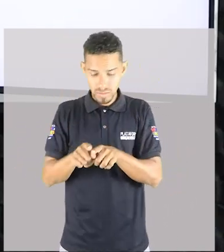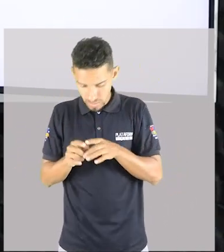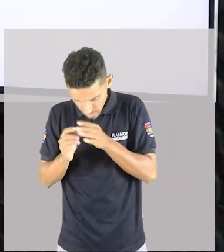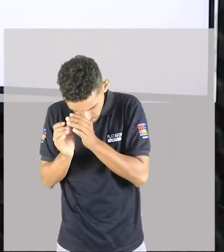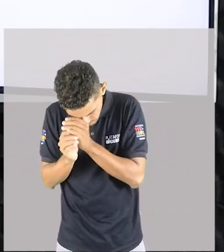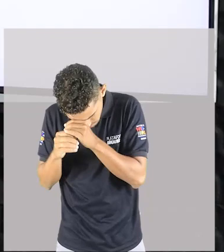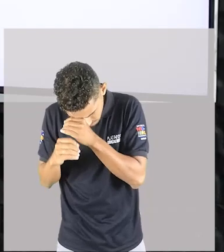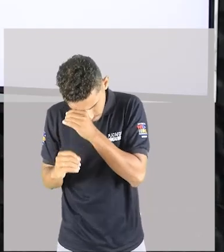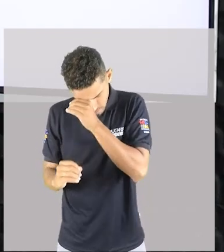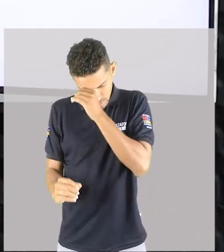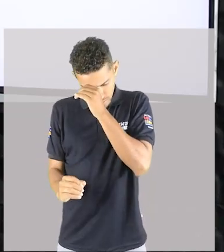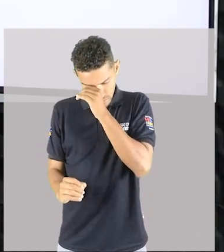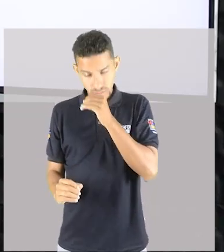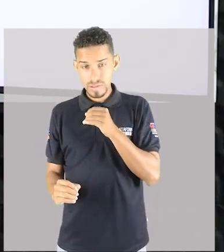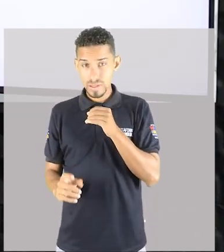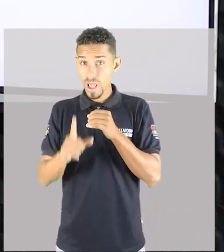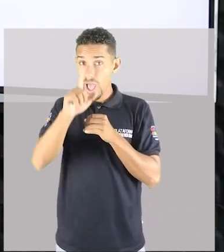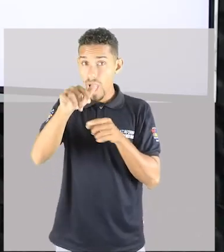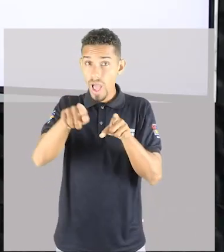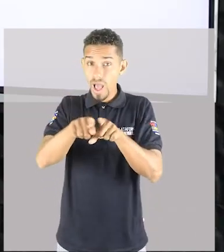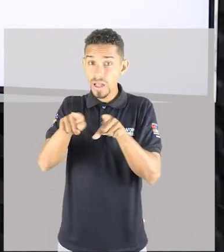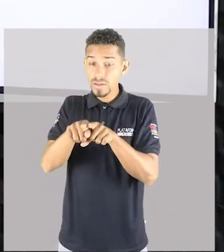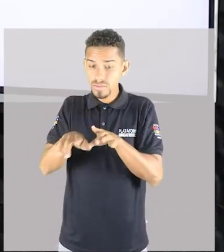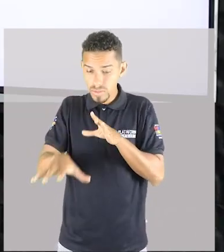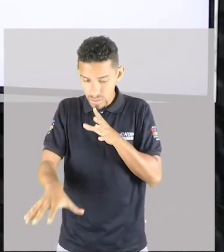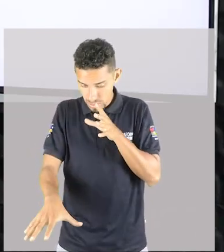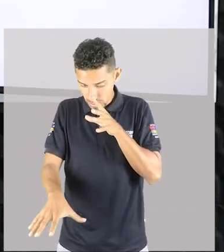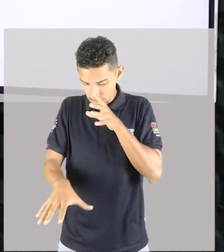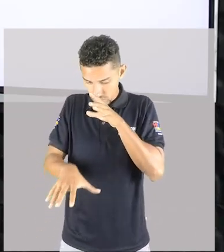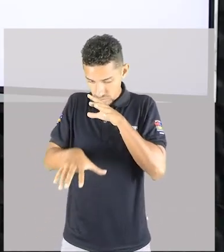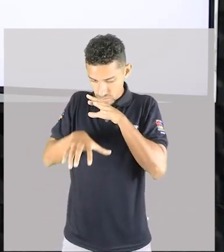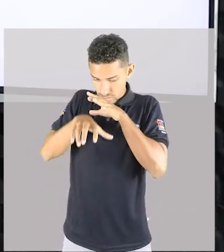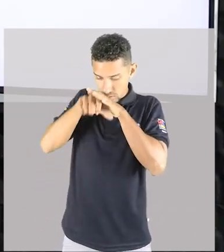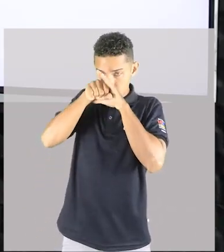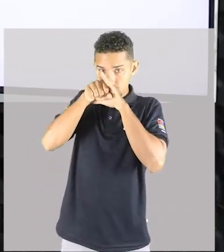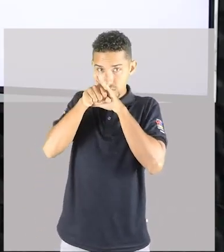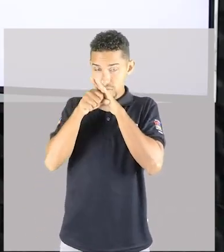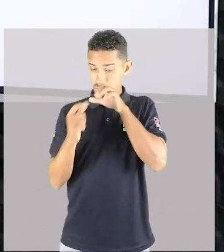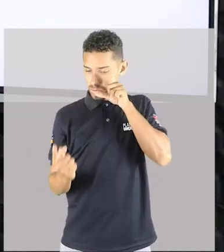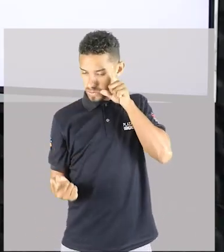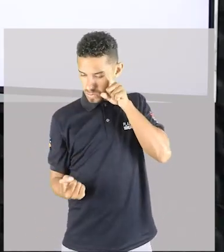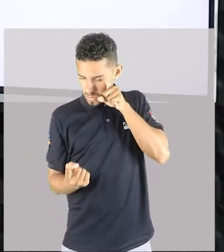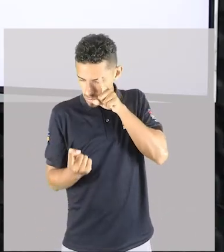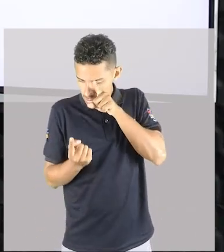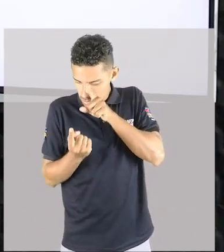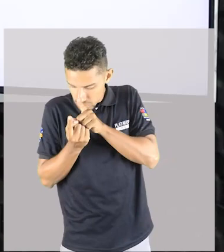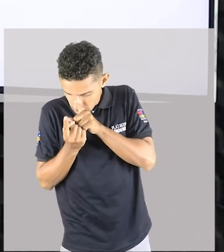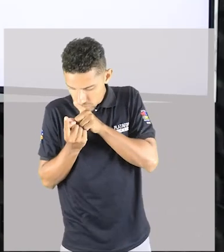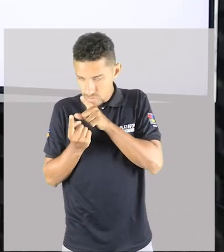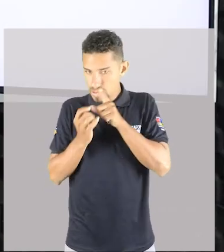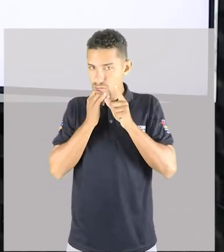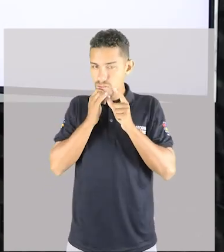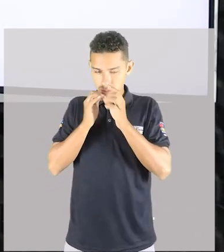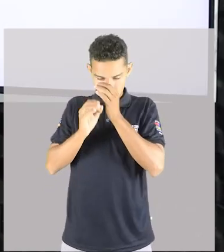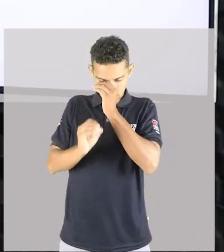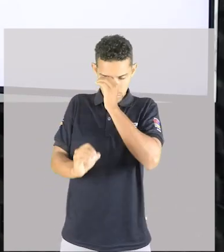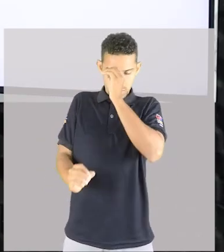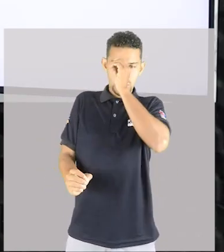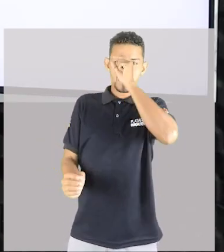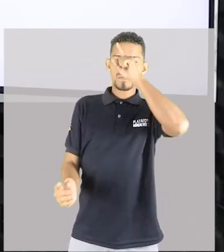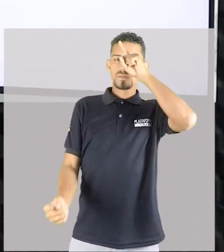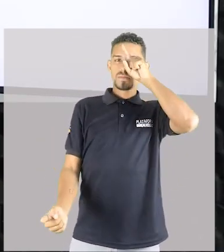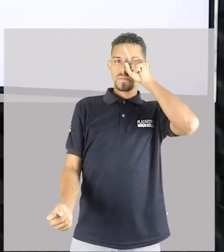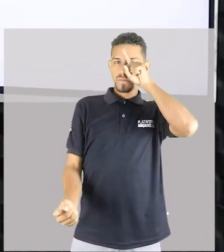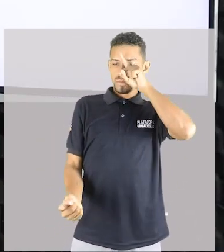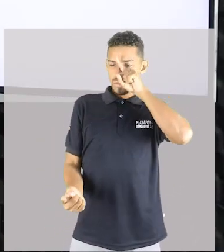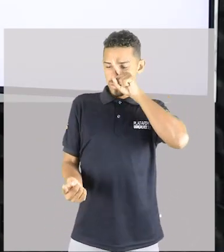são instrumentos ópticos de aproximação, tá? Eles trazem o